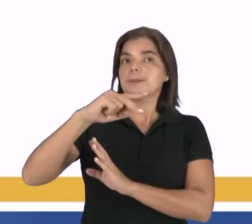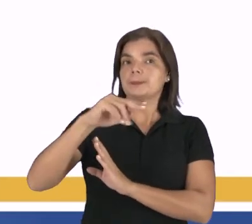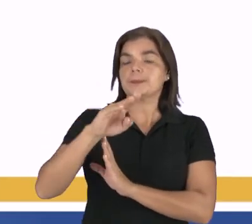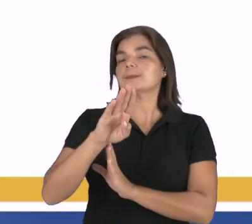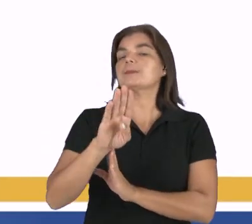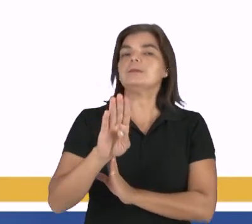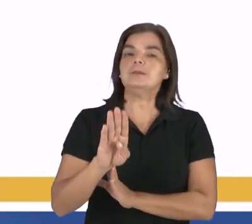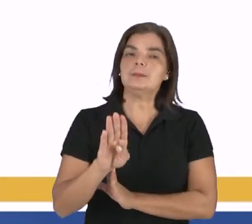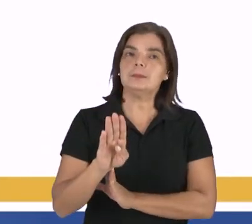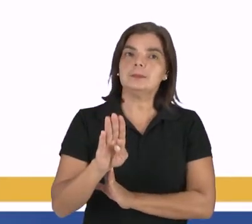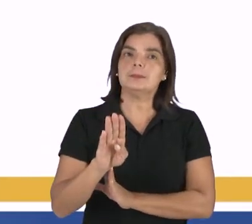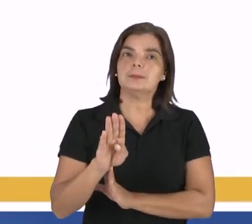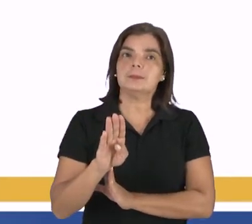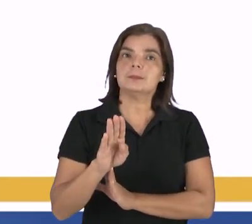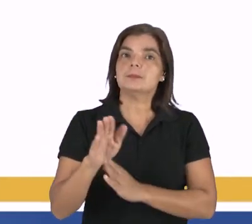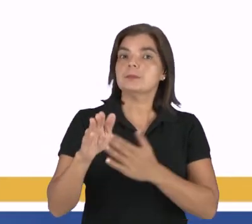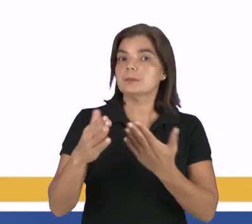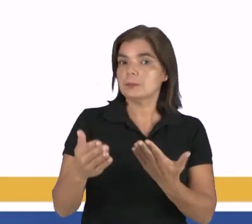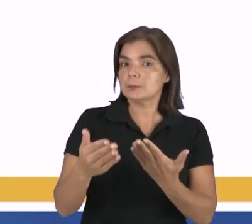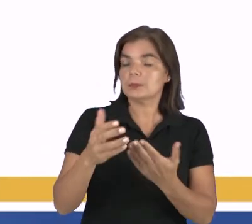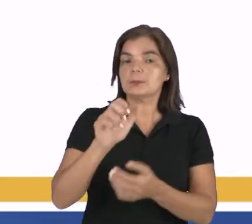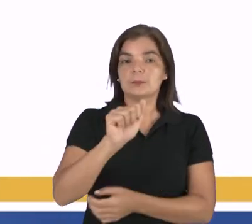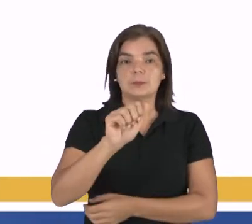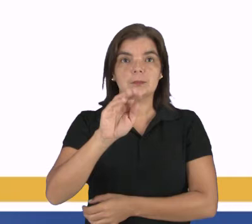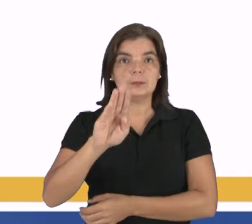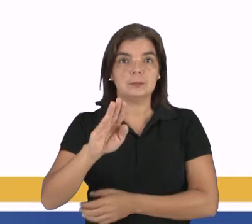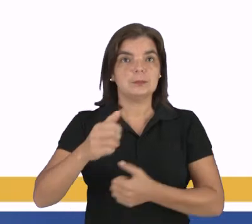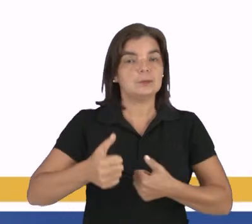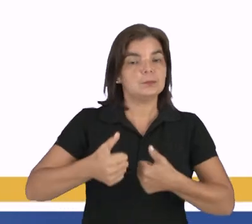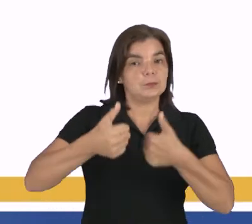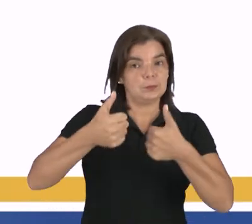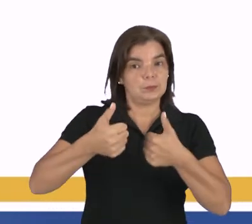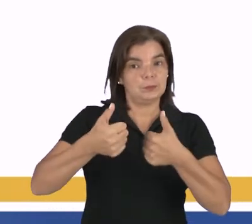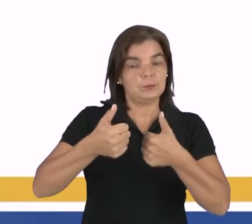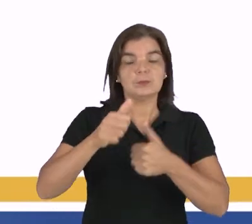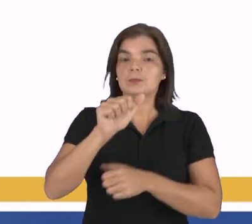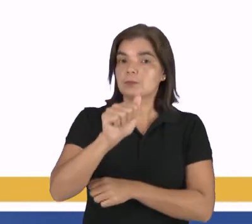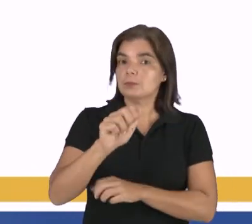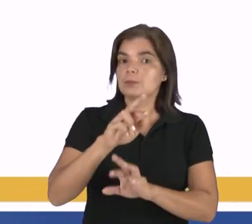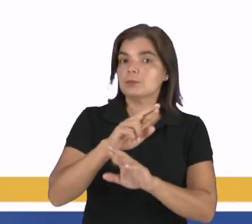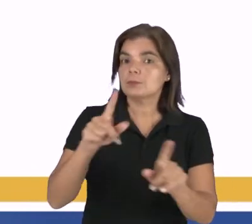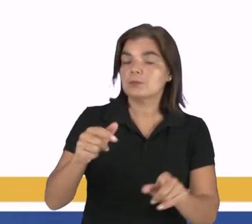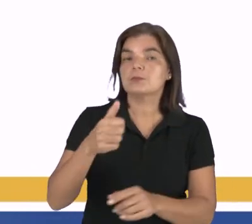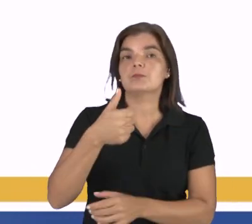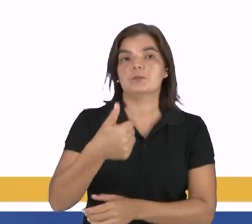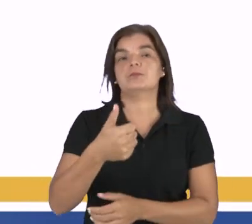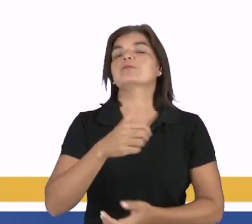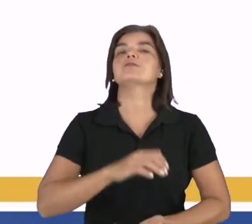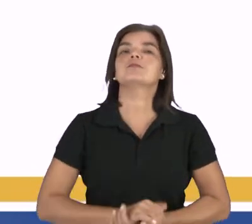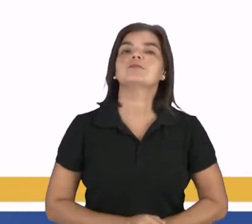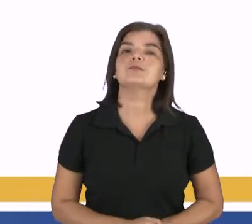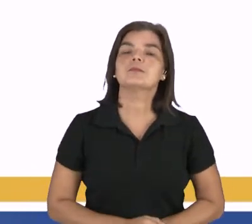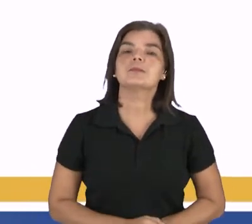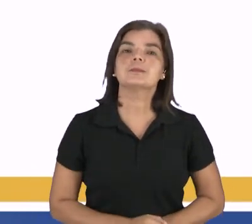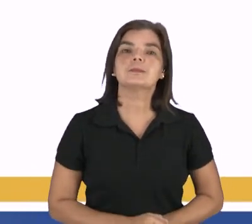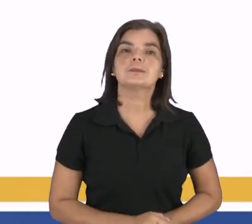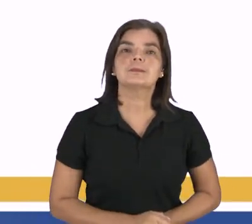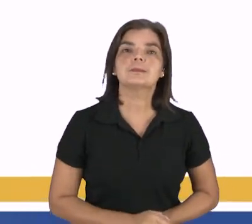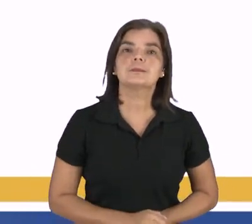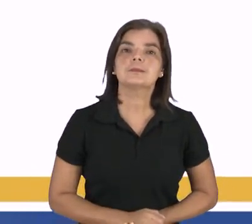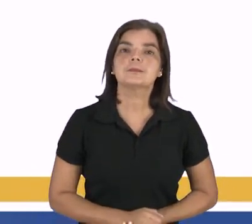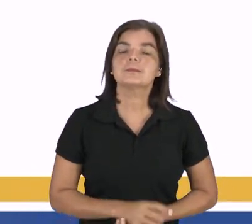C é igual a B, com A e B positivo e o A diferente de 1. Tudo bem até